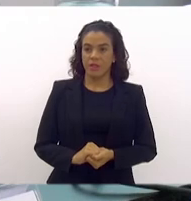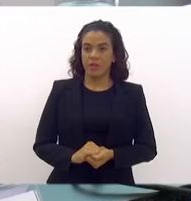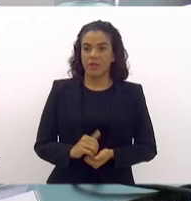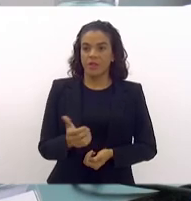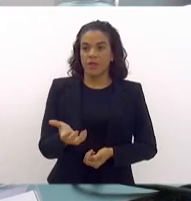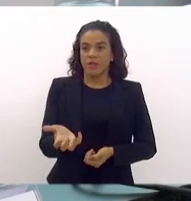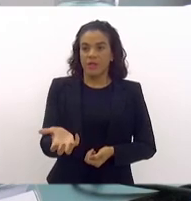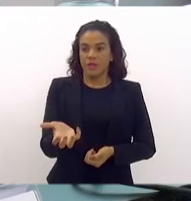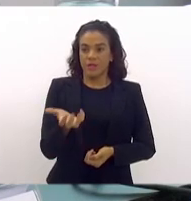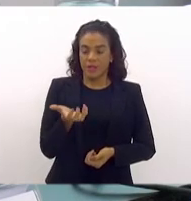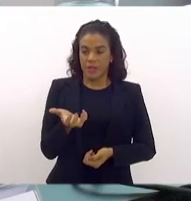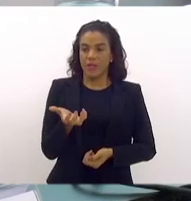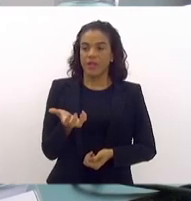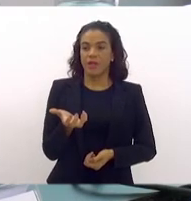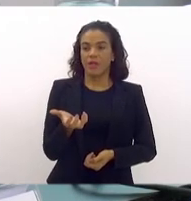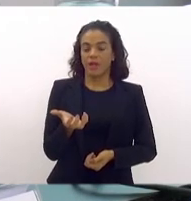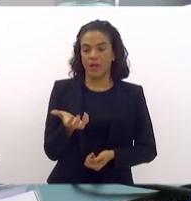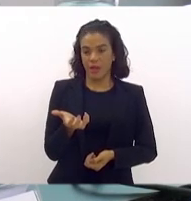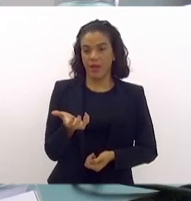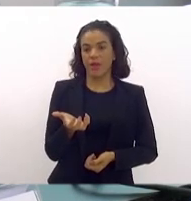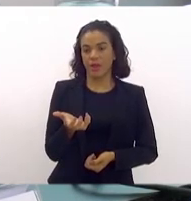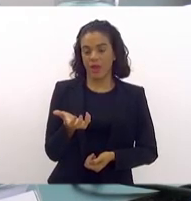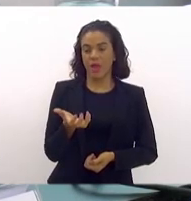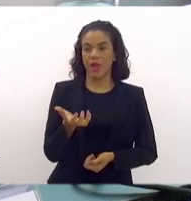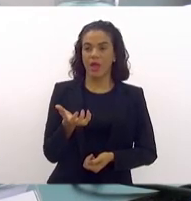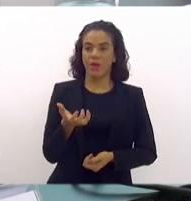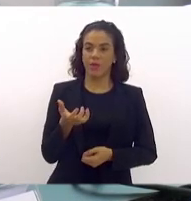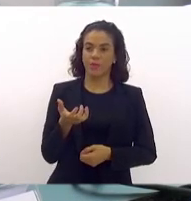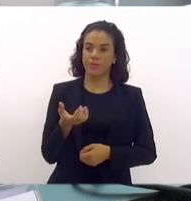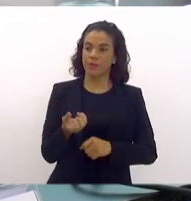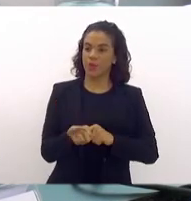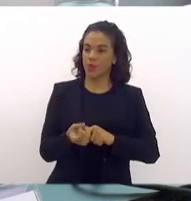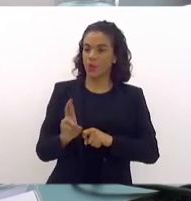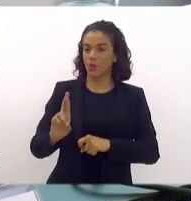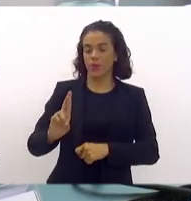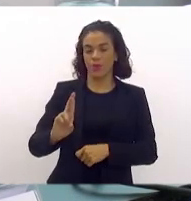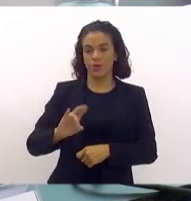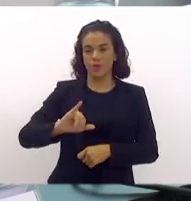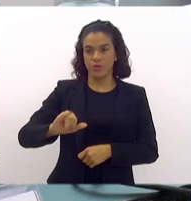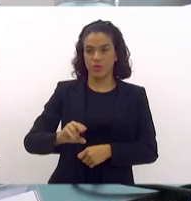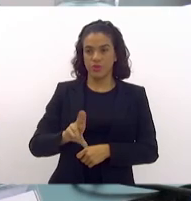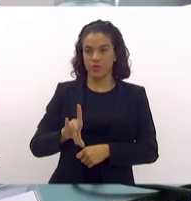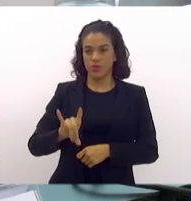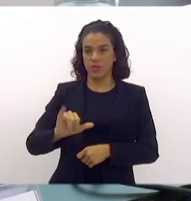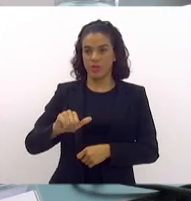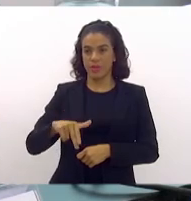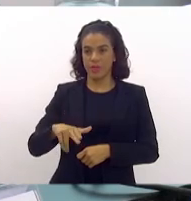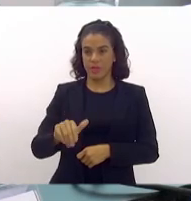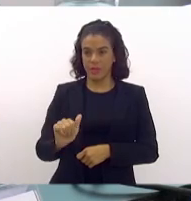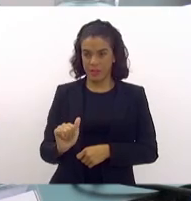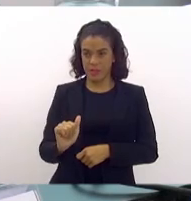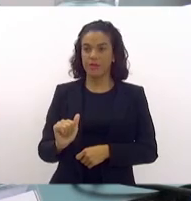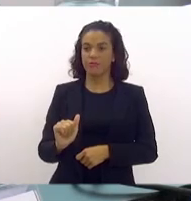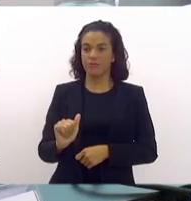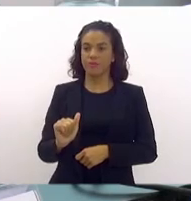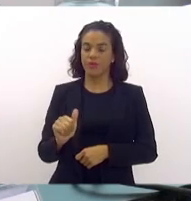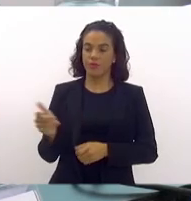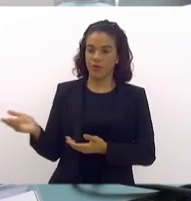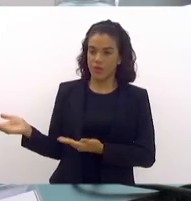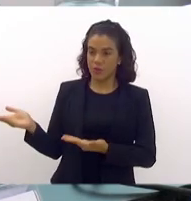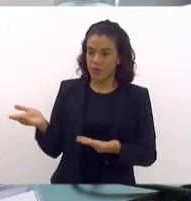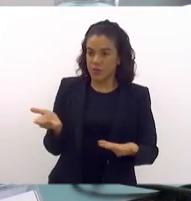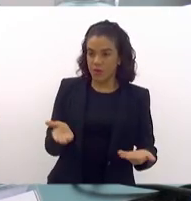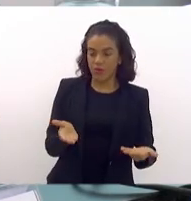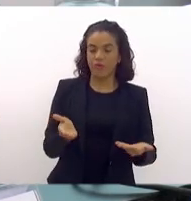quero passar a palavra para a doutora Juliana Cunha. A indicação da oitiva da doutora Juliana foi da deputada